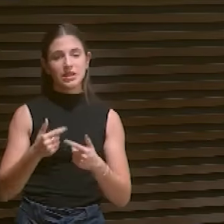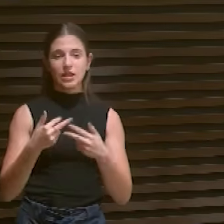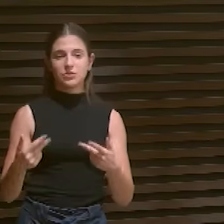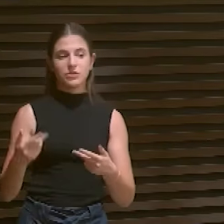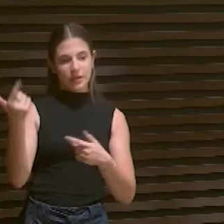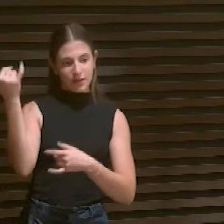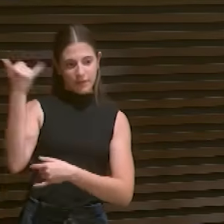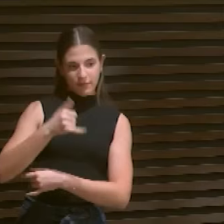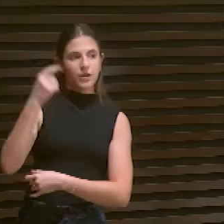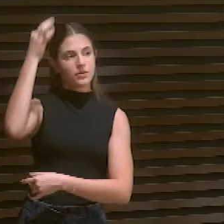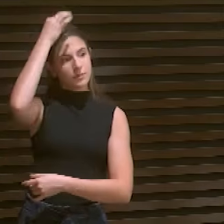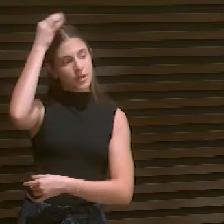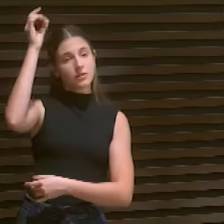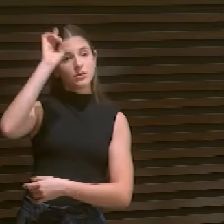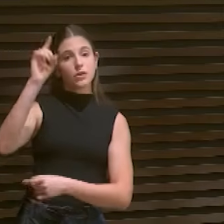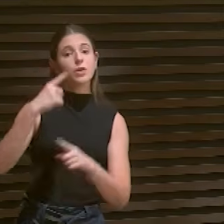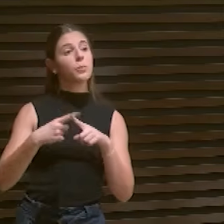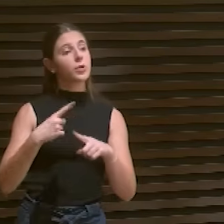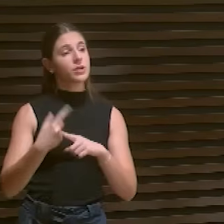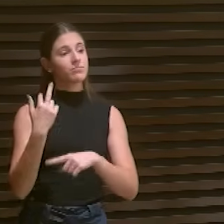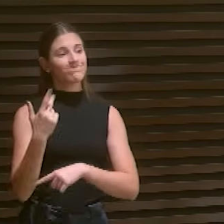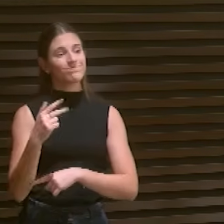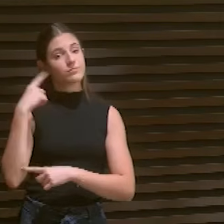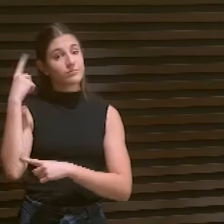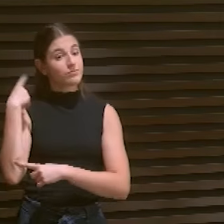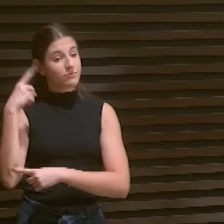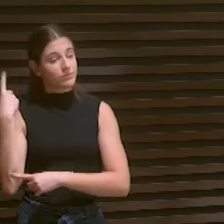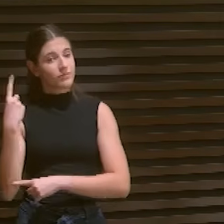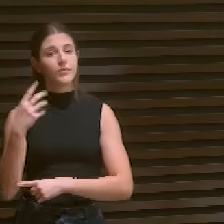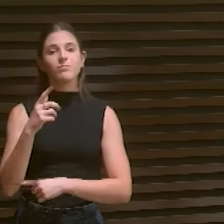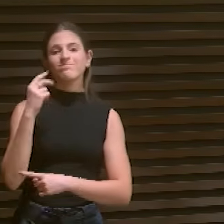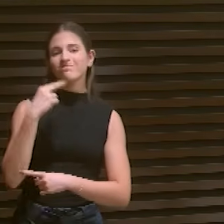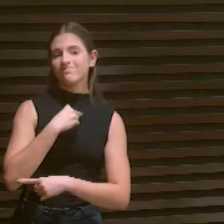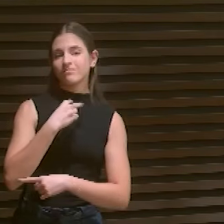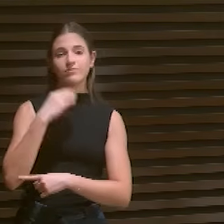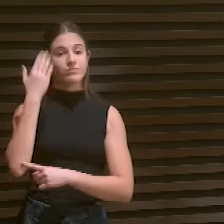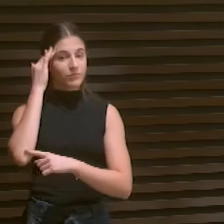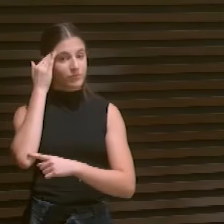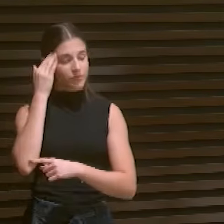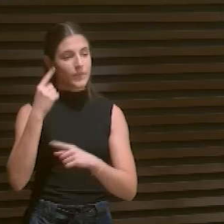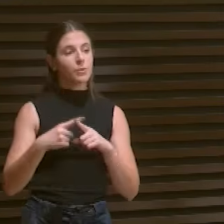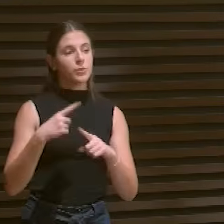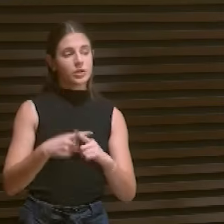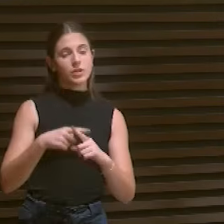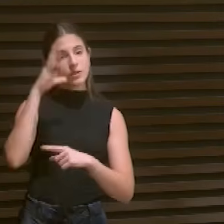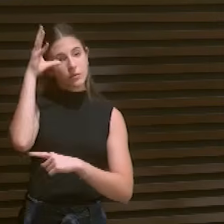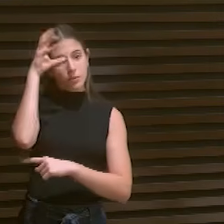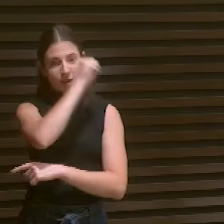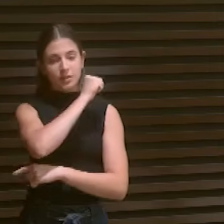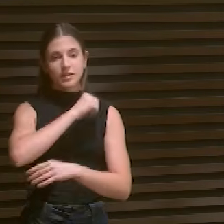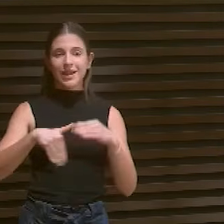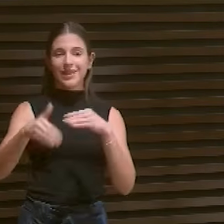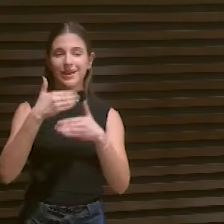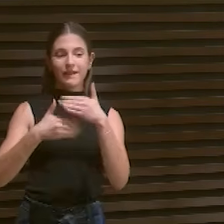de Deus, pois lhes são loucura, e não é capaz de entendê-las porque elas são discernidas